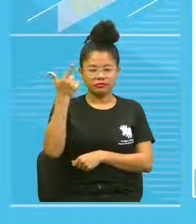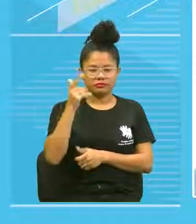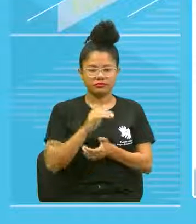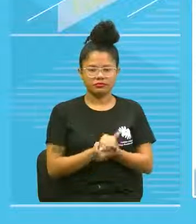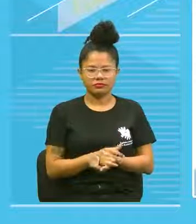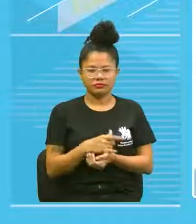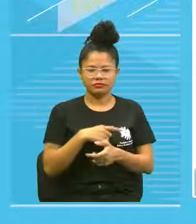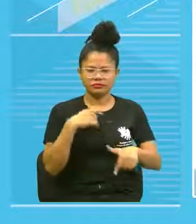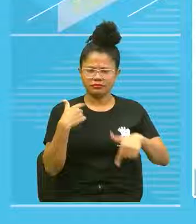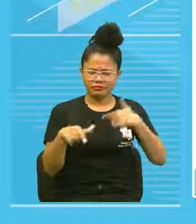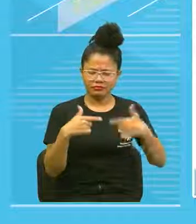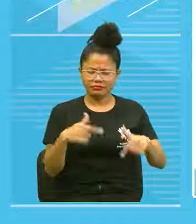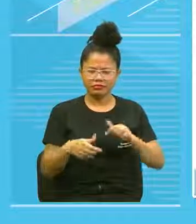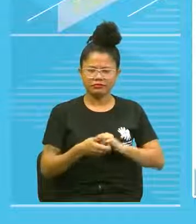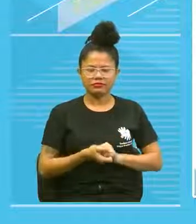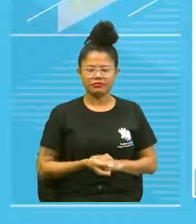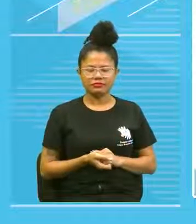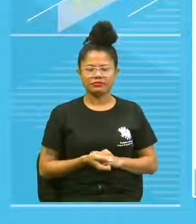emprego